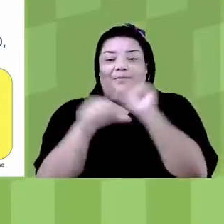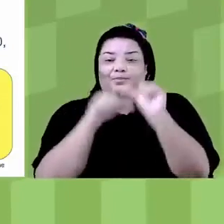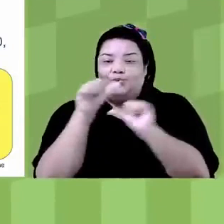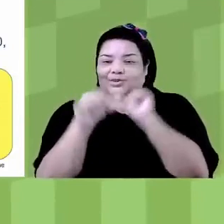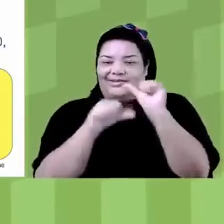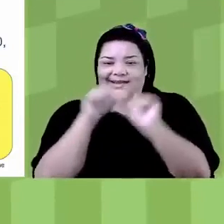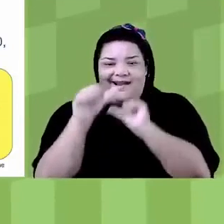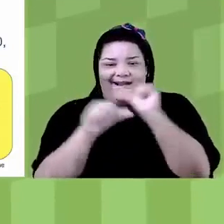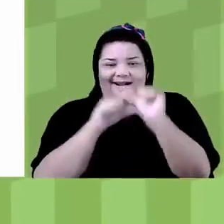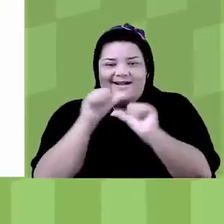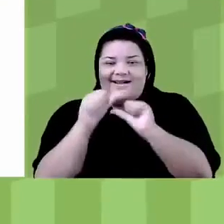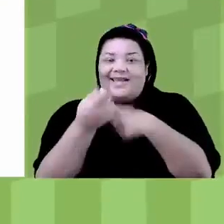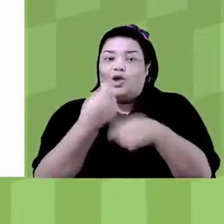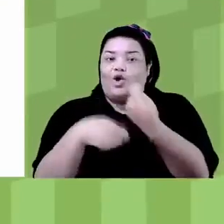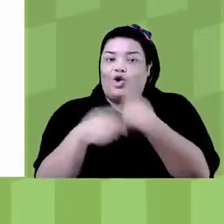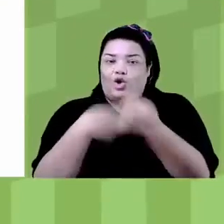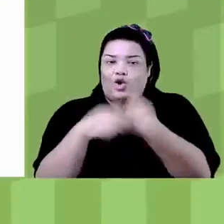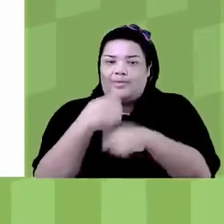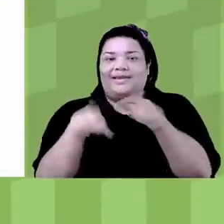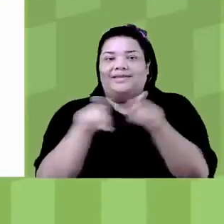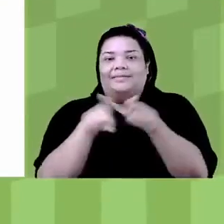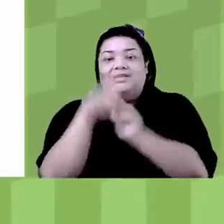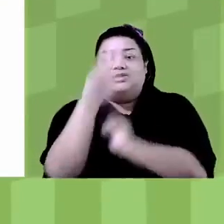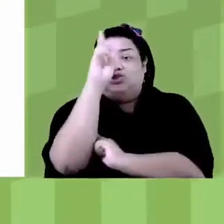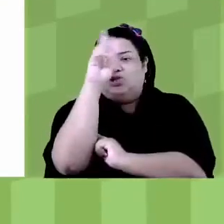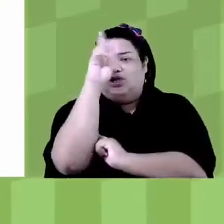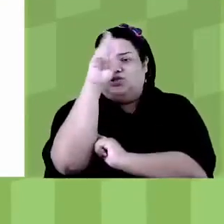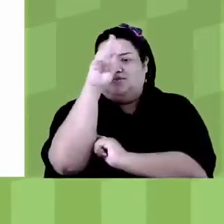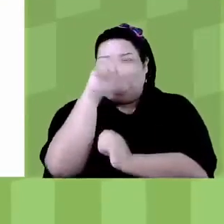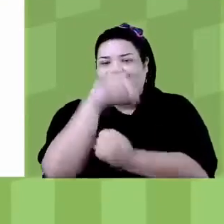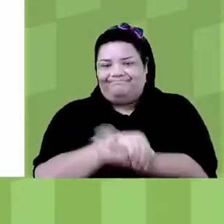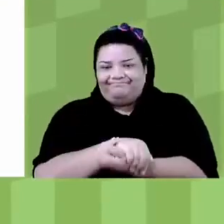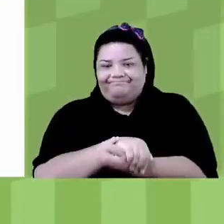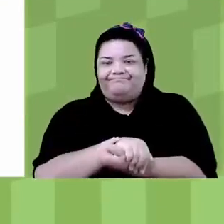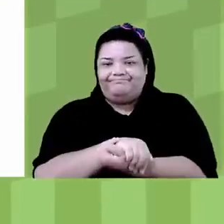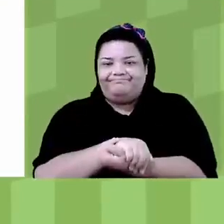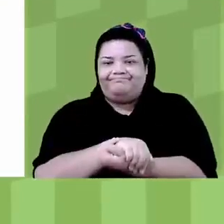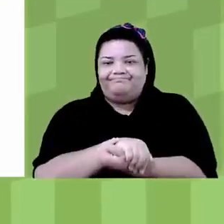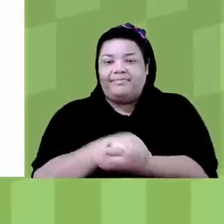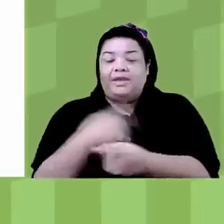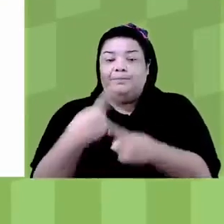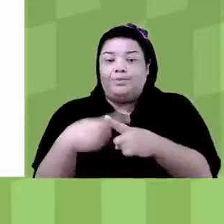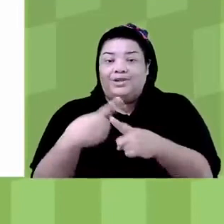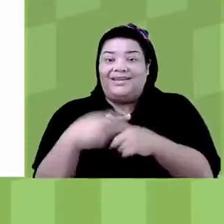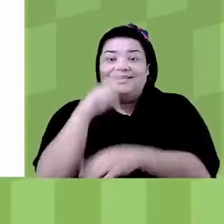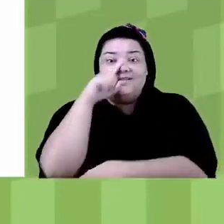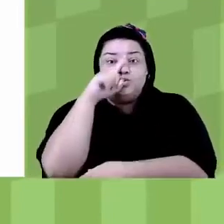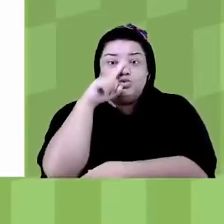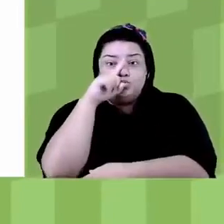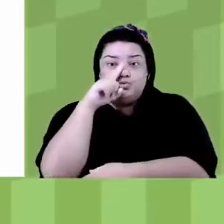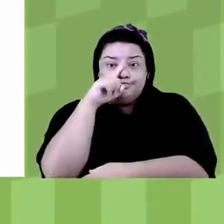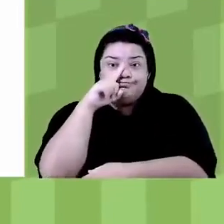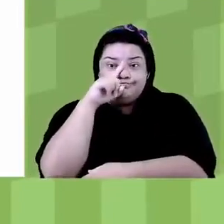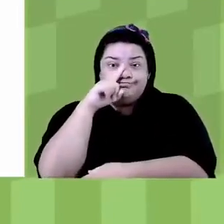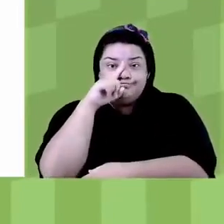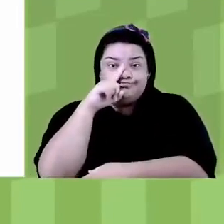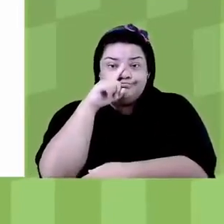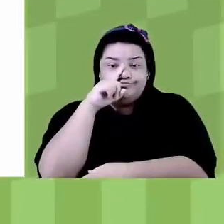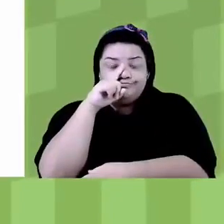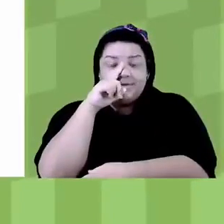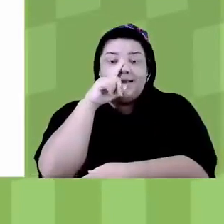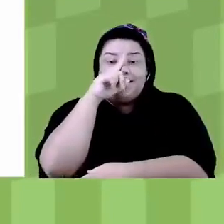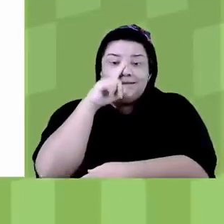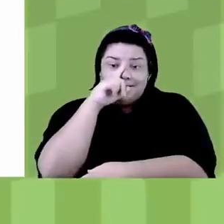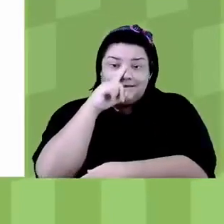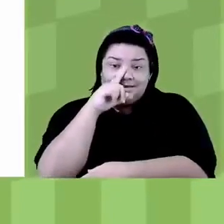de uma mudança de história. E tudo isso por quê? Por causa do risco, né? Para ter o risco, tem que